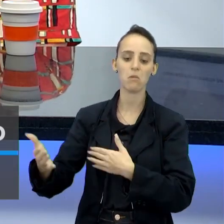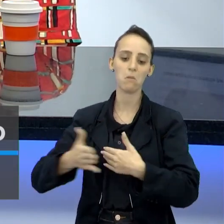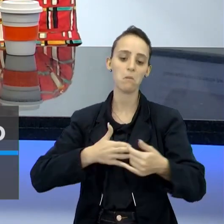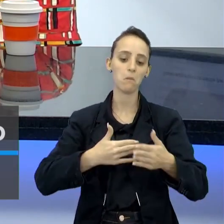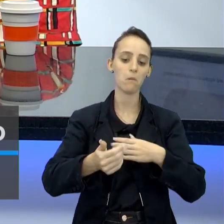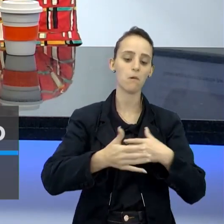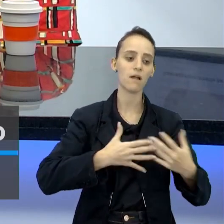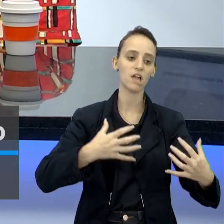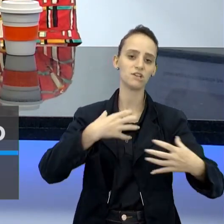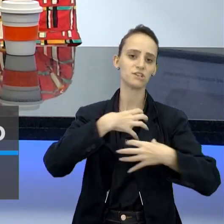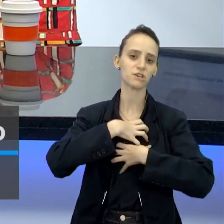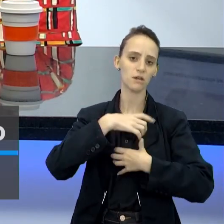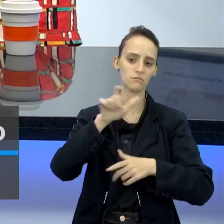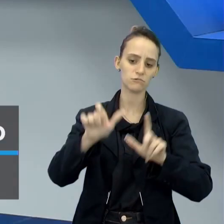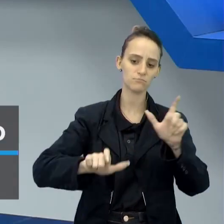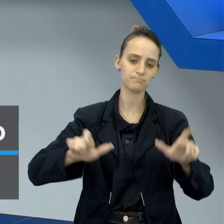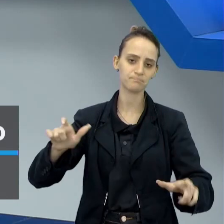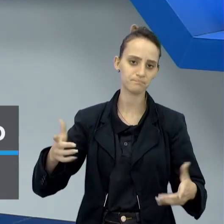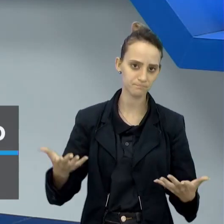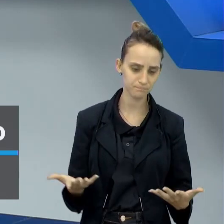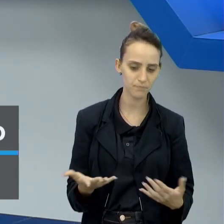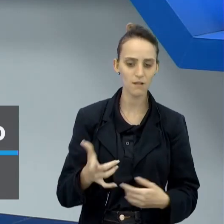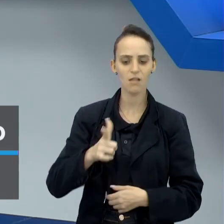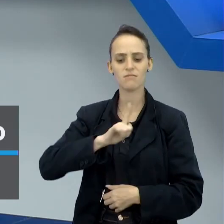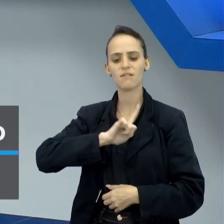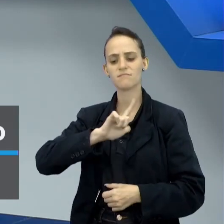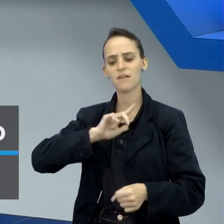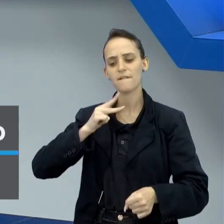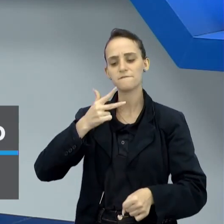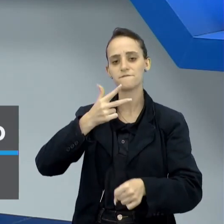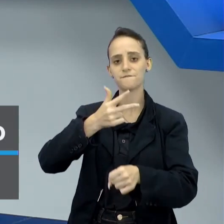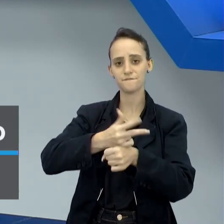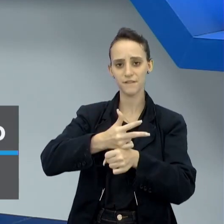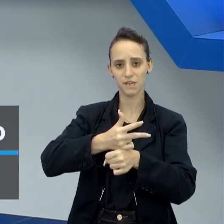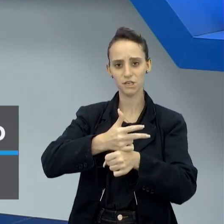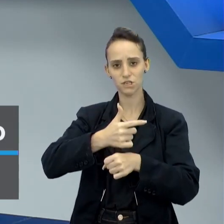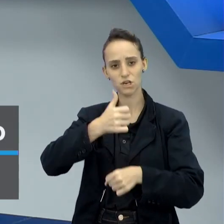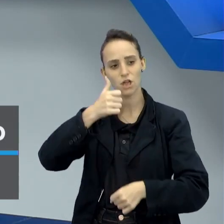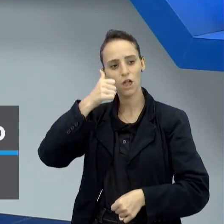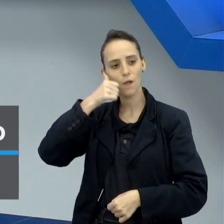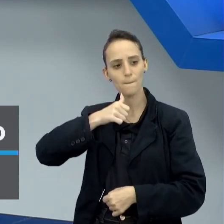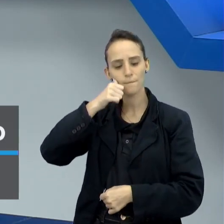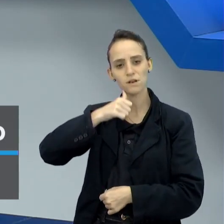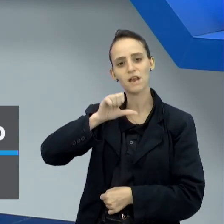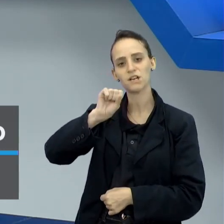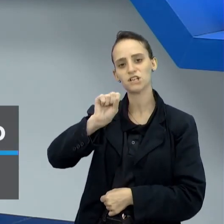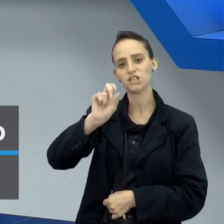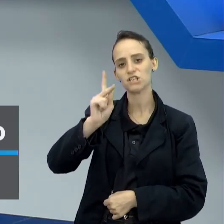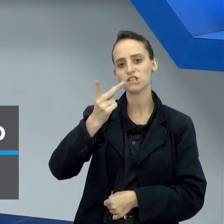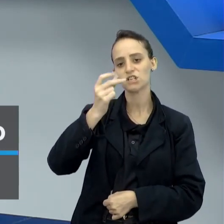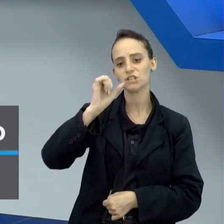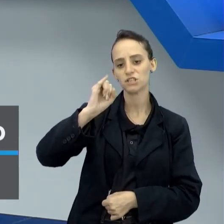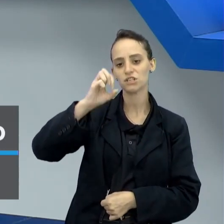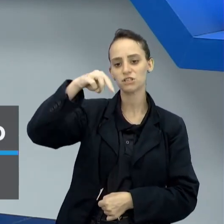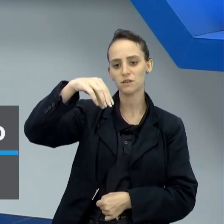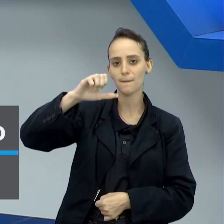história única, né? Tem um vídeo maravilhoso da Chimamanda Ngozi, que é uma